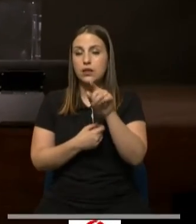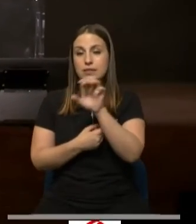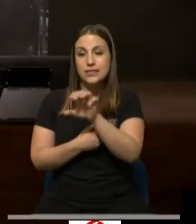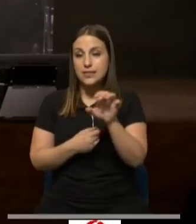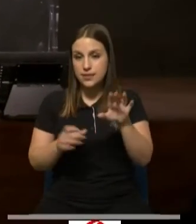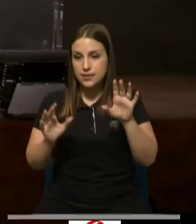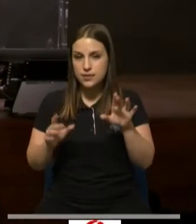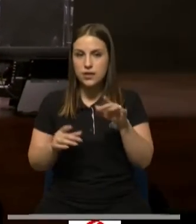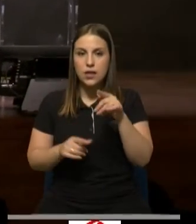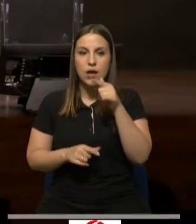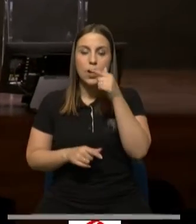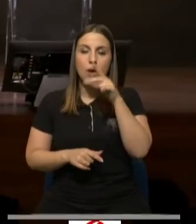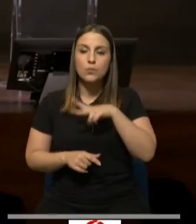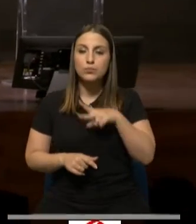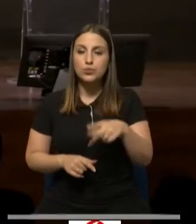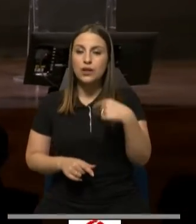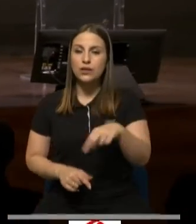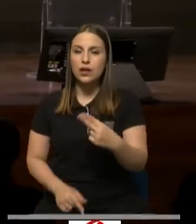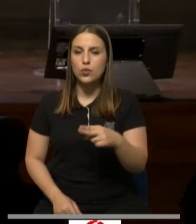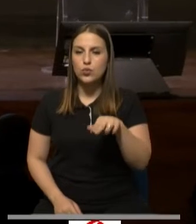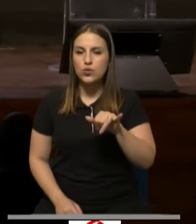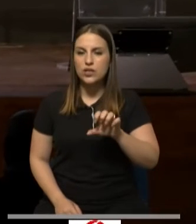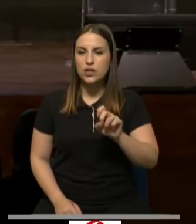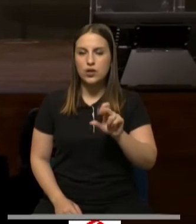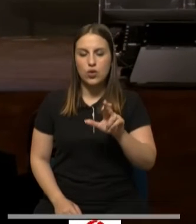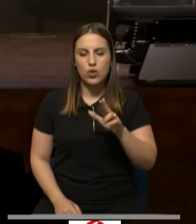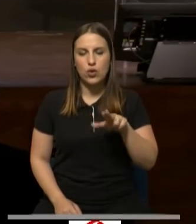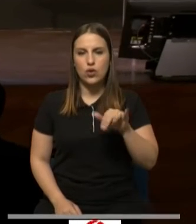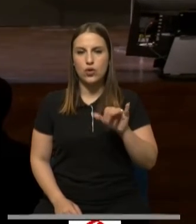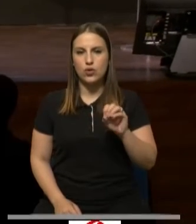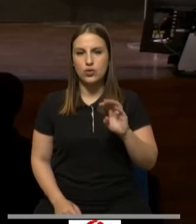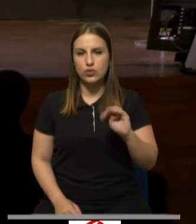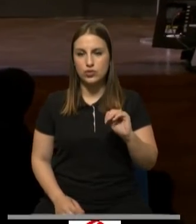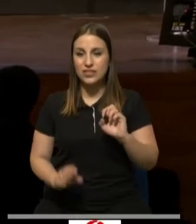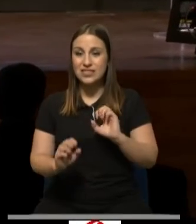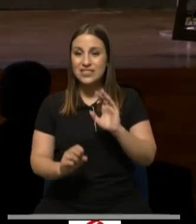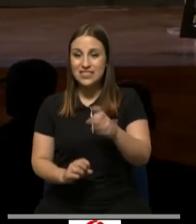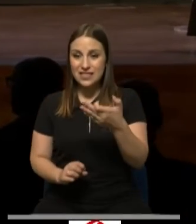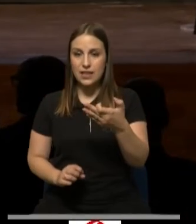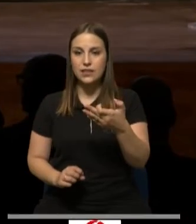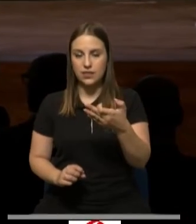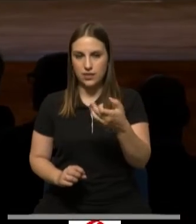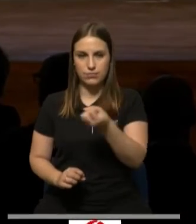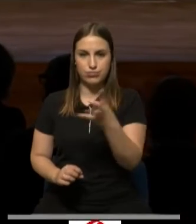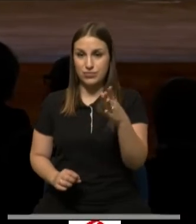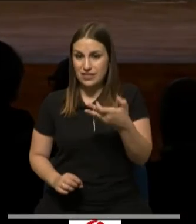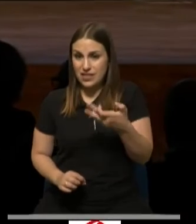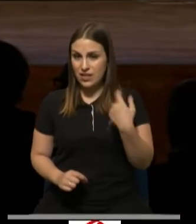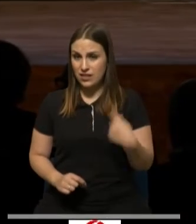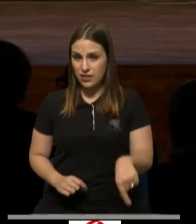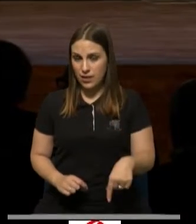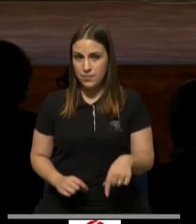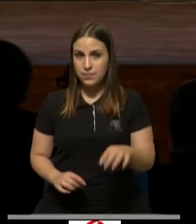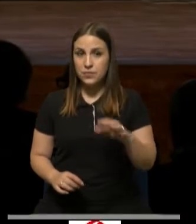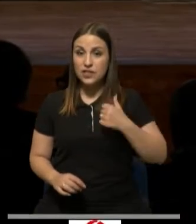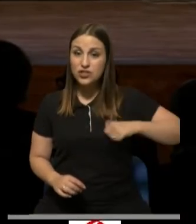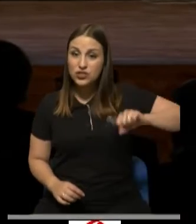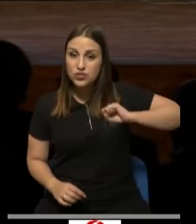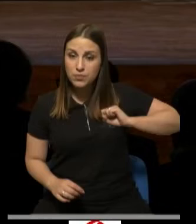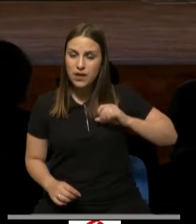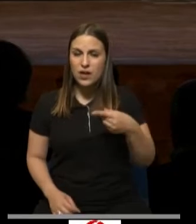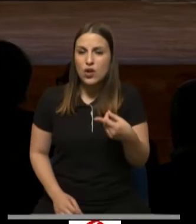7 unicórnios. Portanto, quando olharem para mim e eu disser a palavra unicórnio, vamos ser claros, Portugal tem 7 unicórnios. Espanha tem